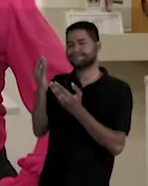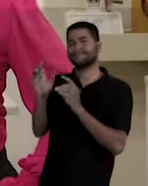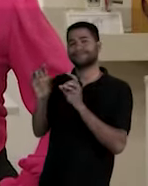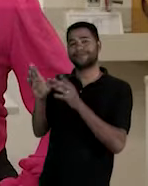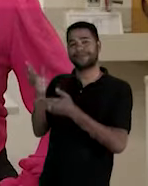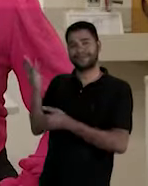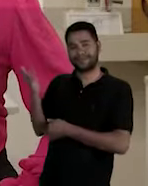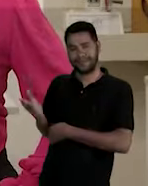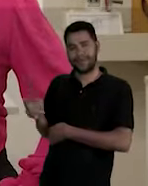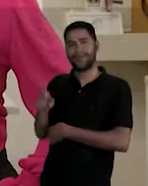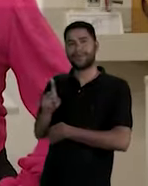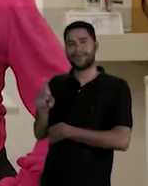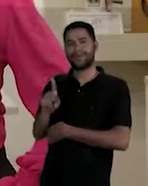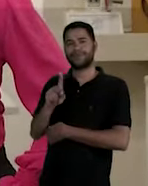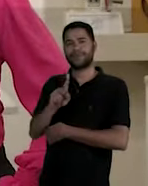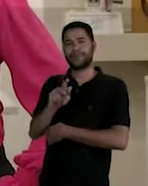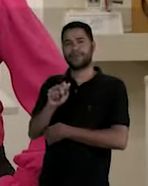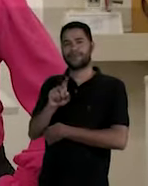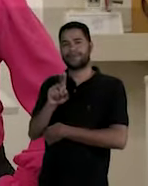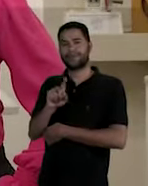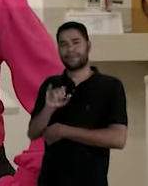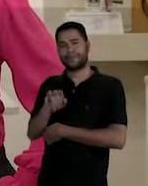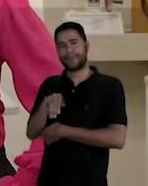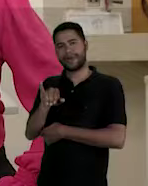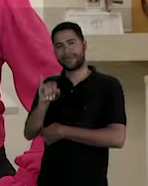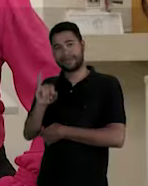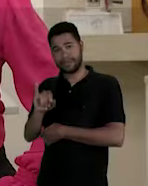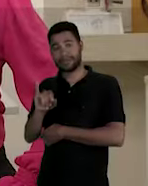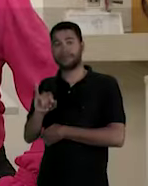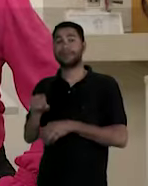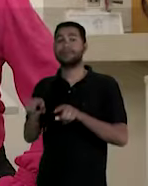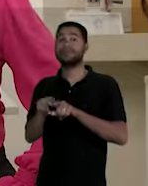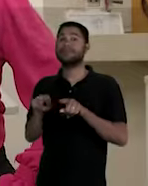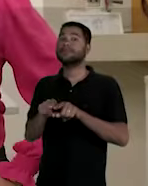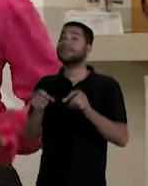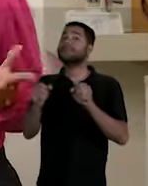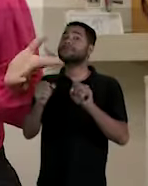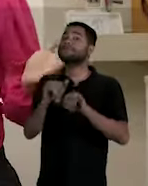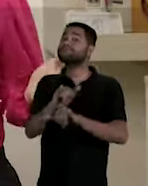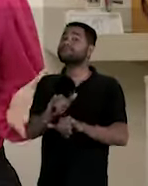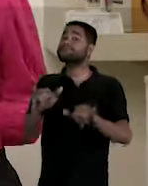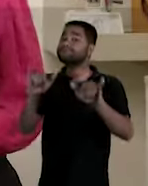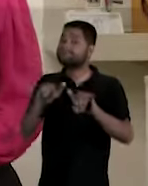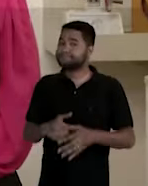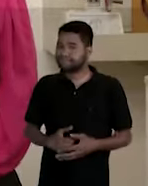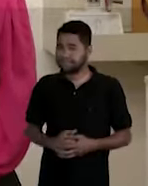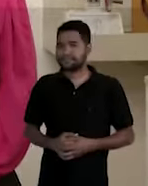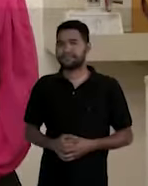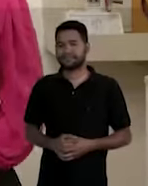especial ao professor Pazini e contar uma coisa para vocês.